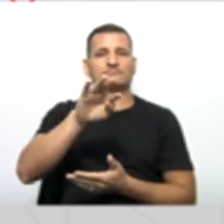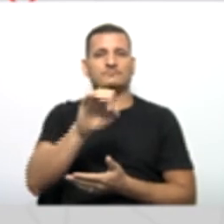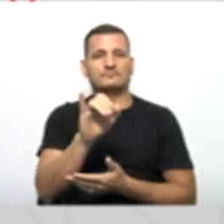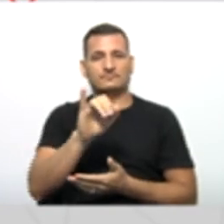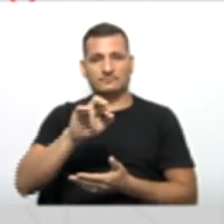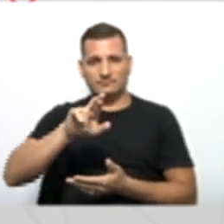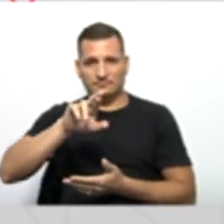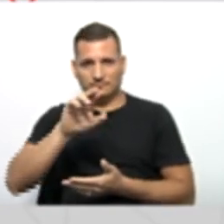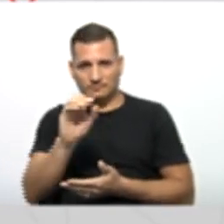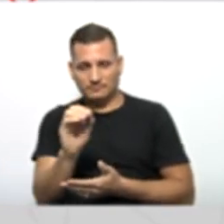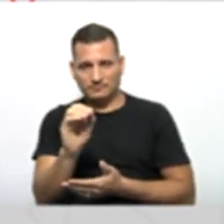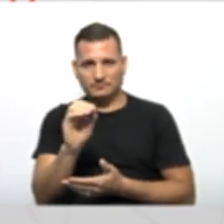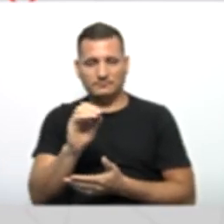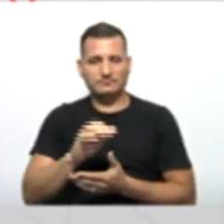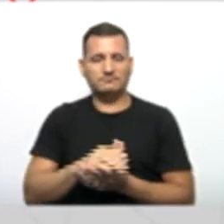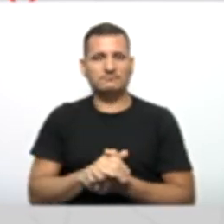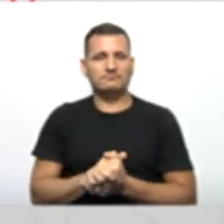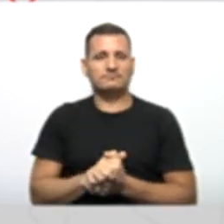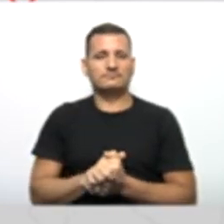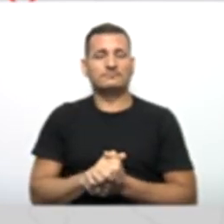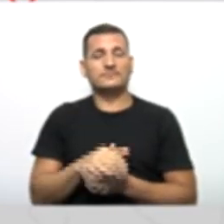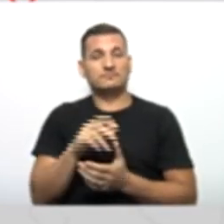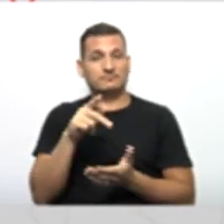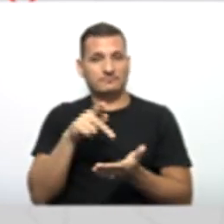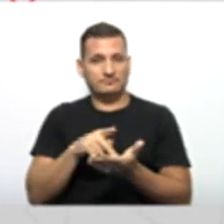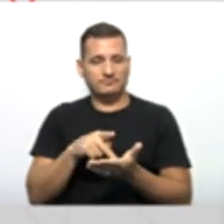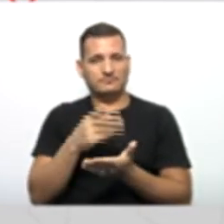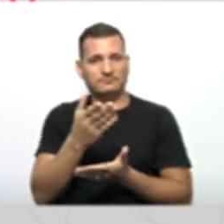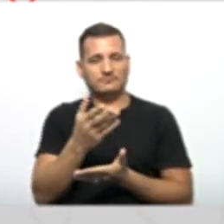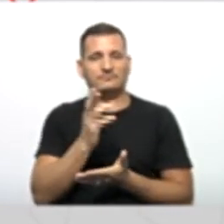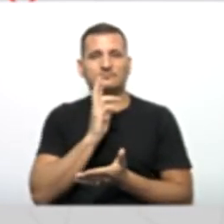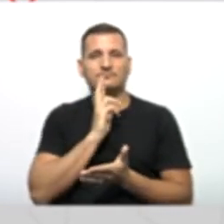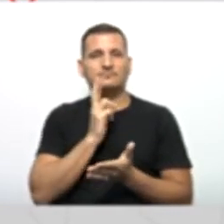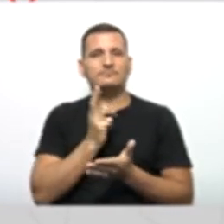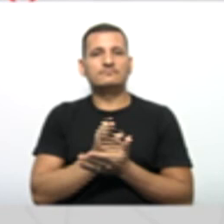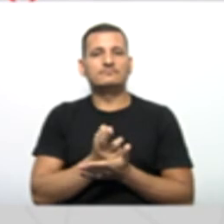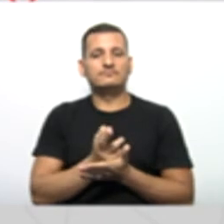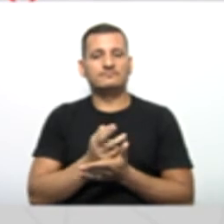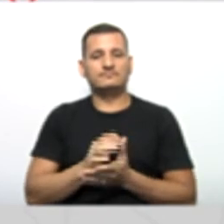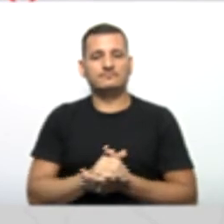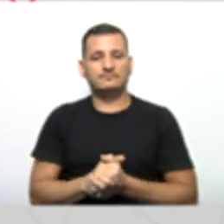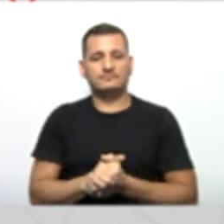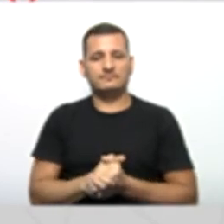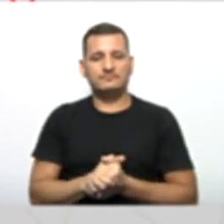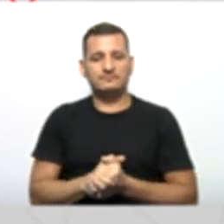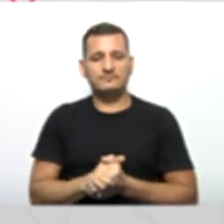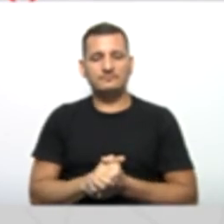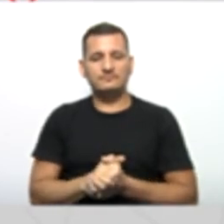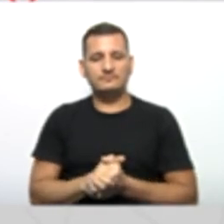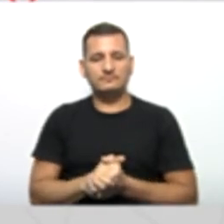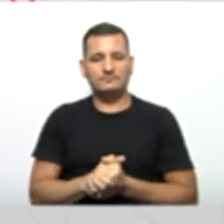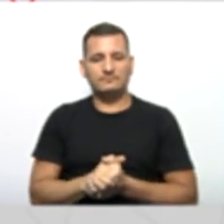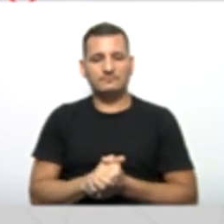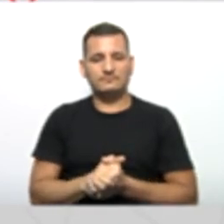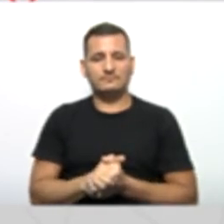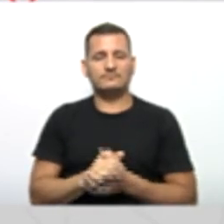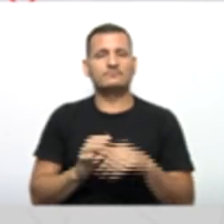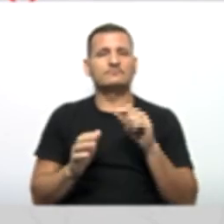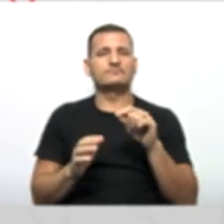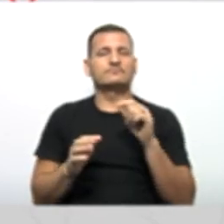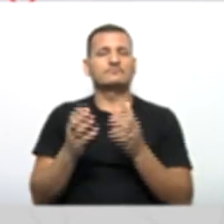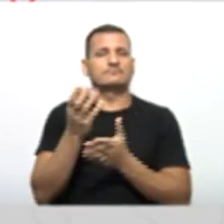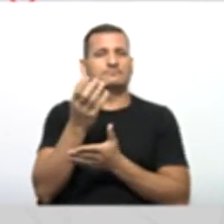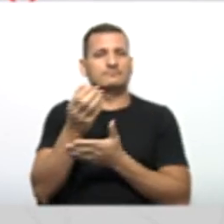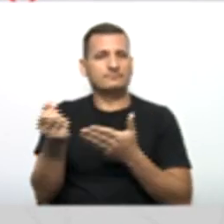vocês então essa é verdadeira certo é que eu estou dizendo que ele só poderá receber